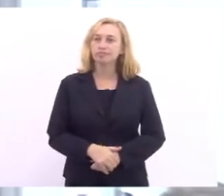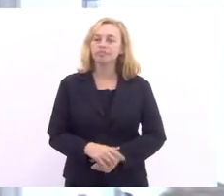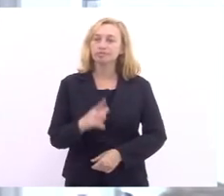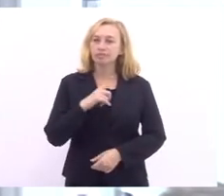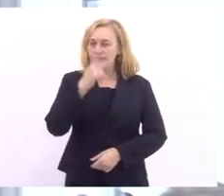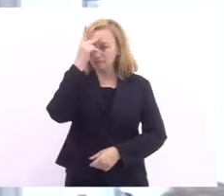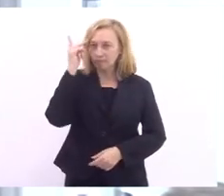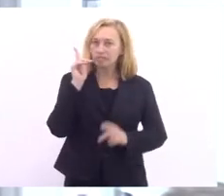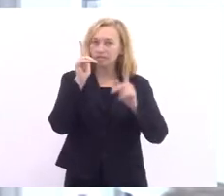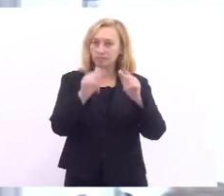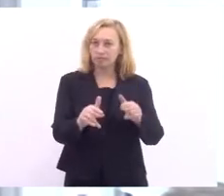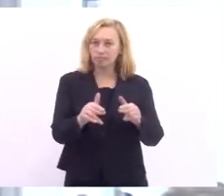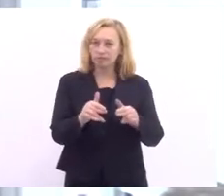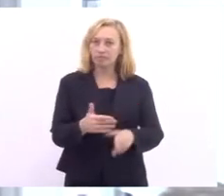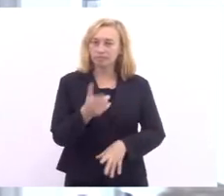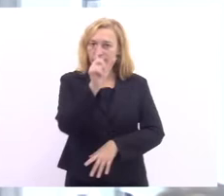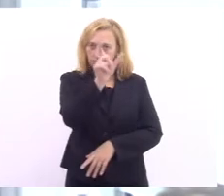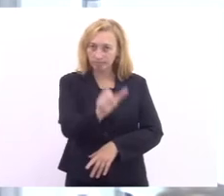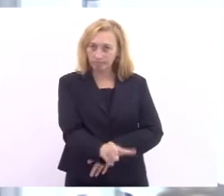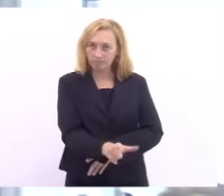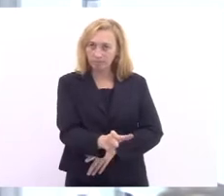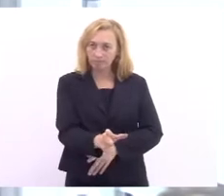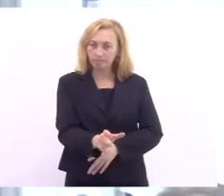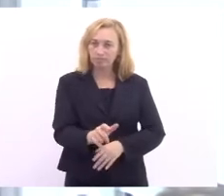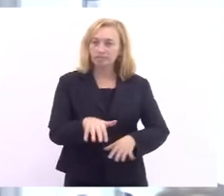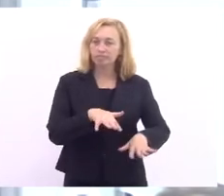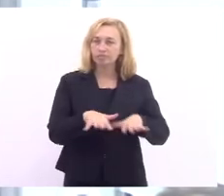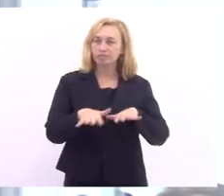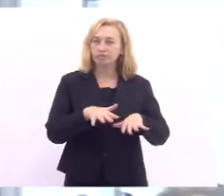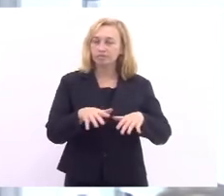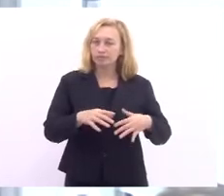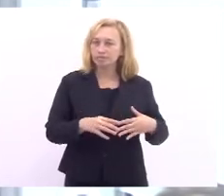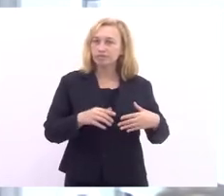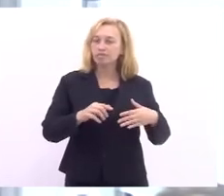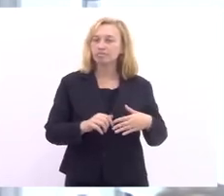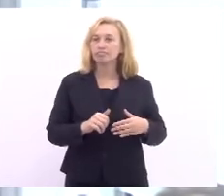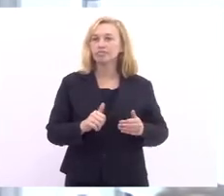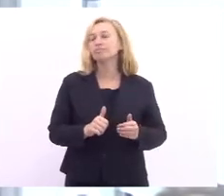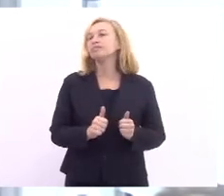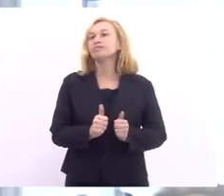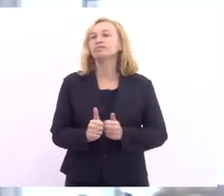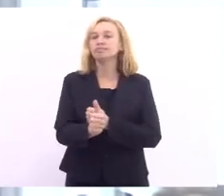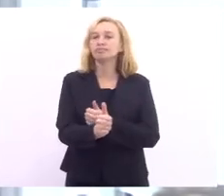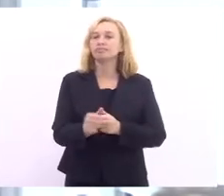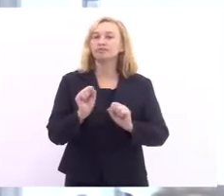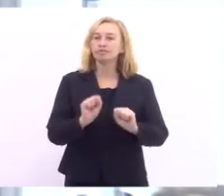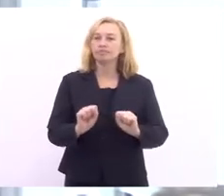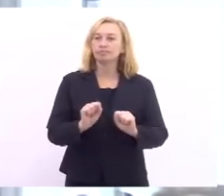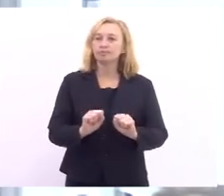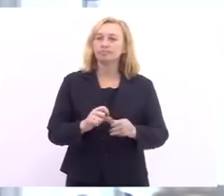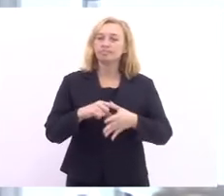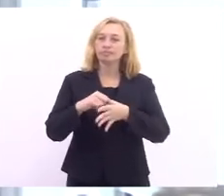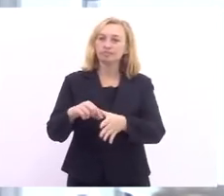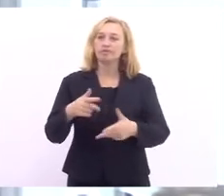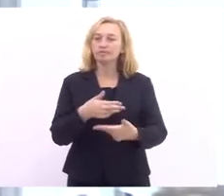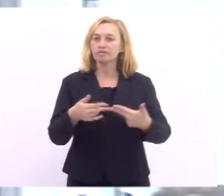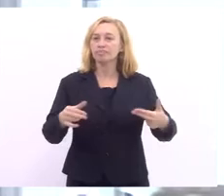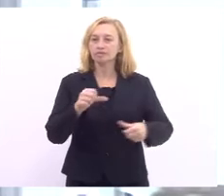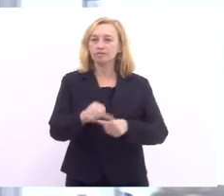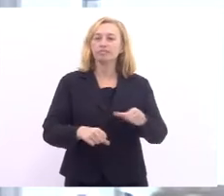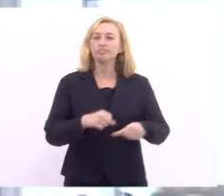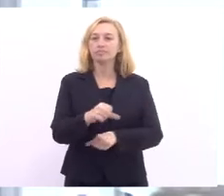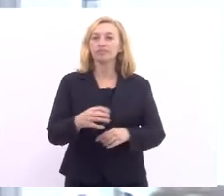ter pessoas como essa é a frente de movimentos e podendo liderar aí grandes transformações aí